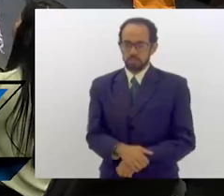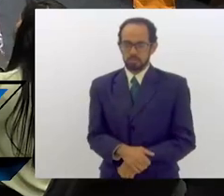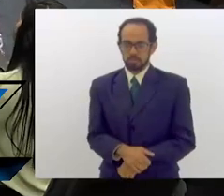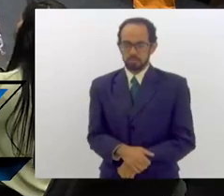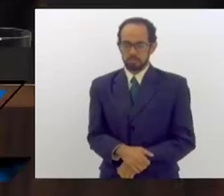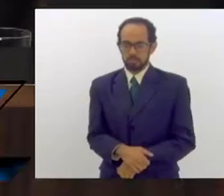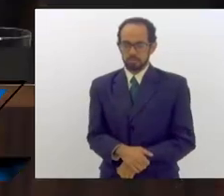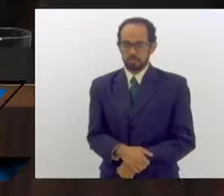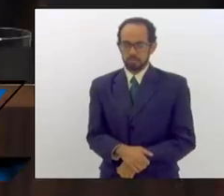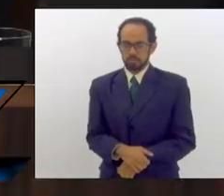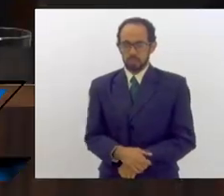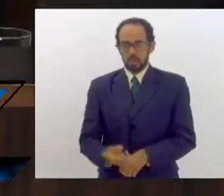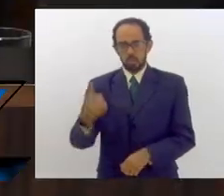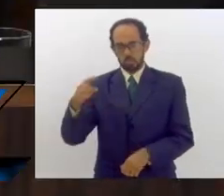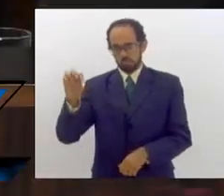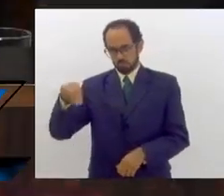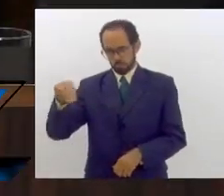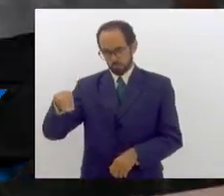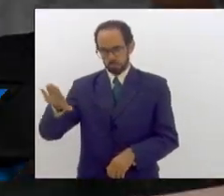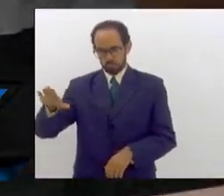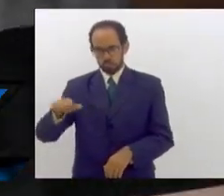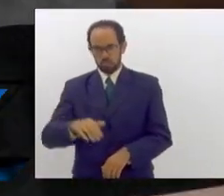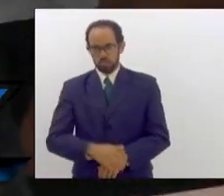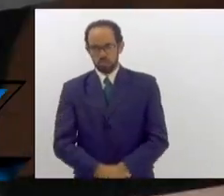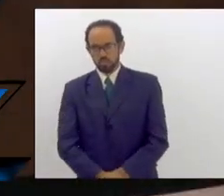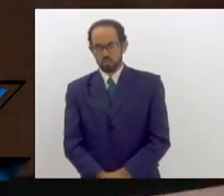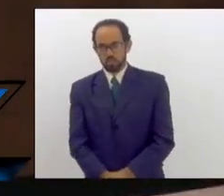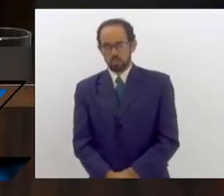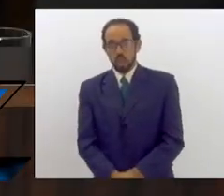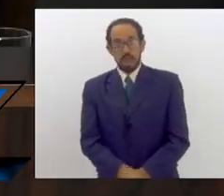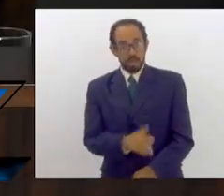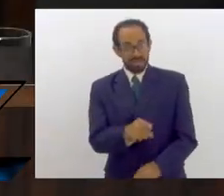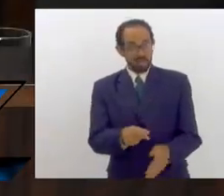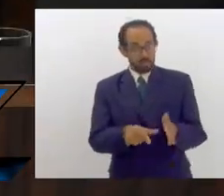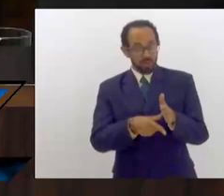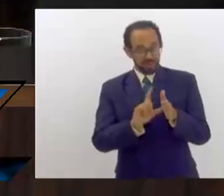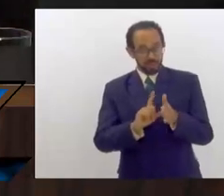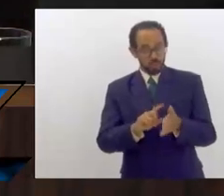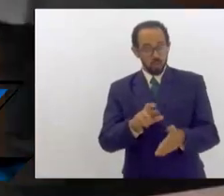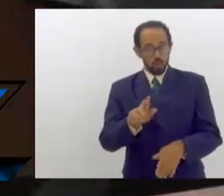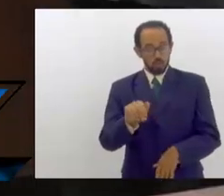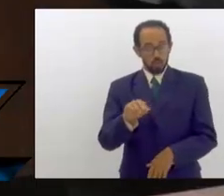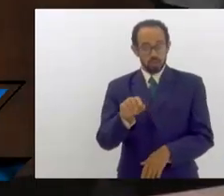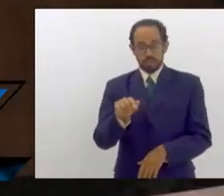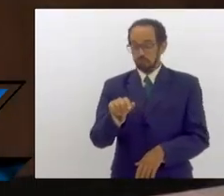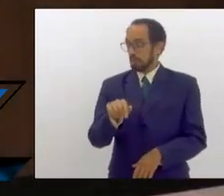nos conceda um minuto aqui para do Rosenberg